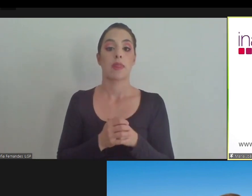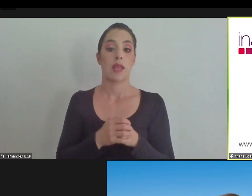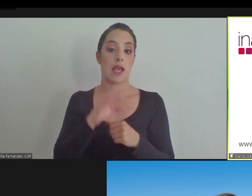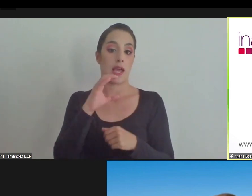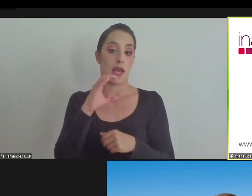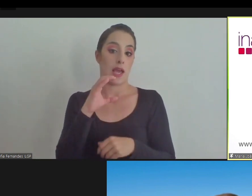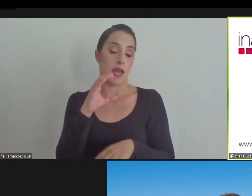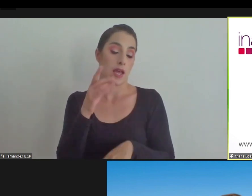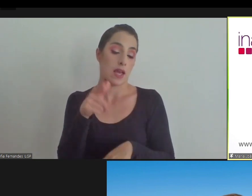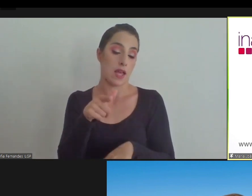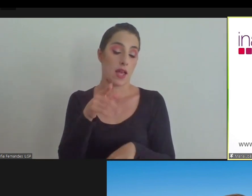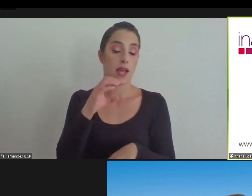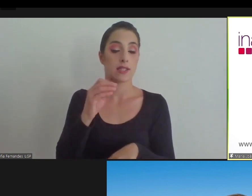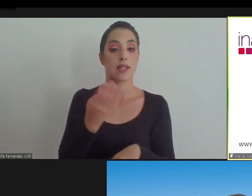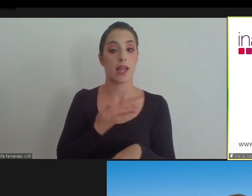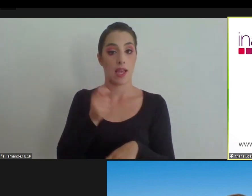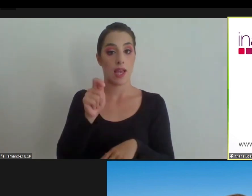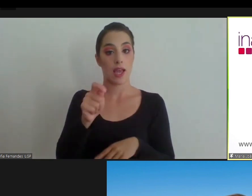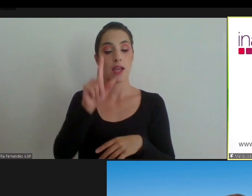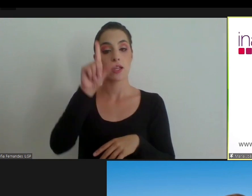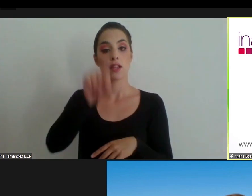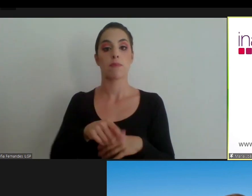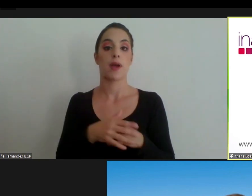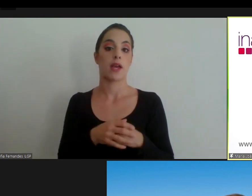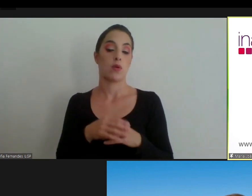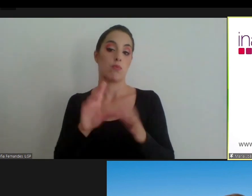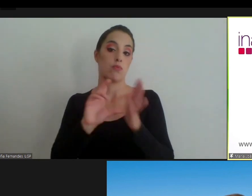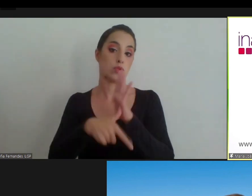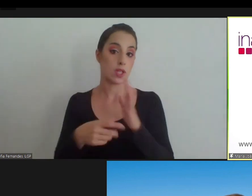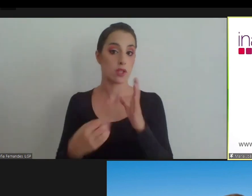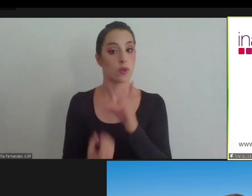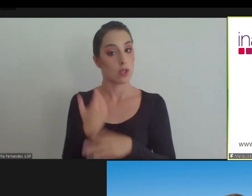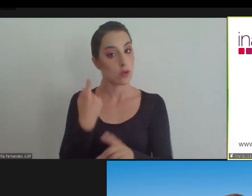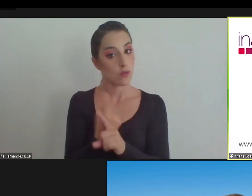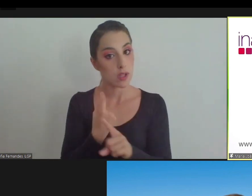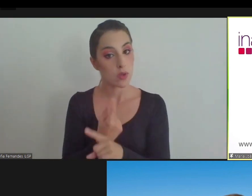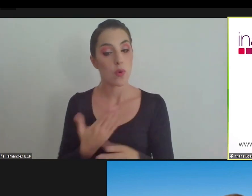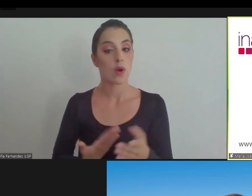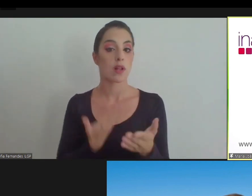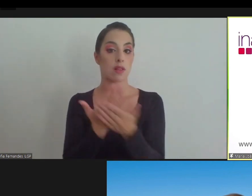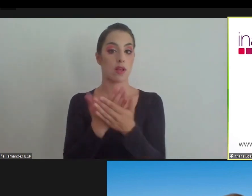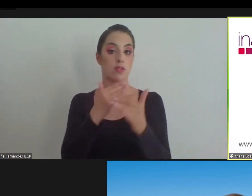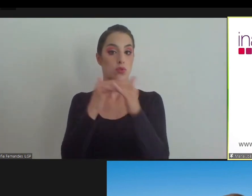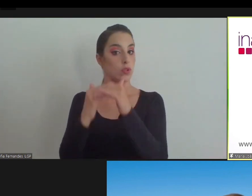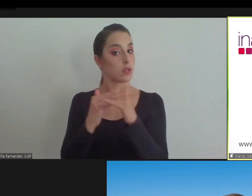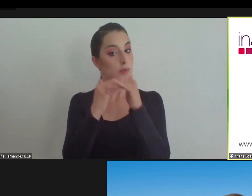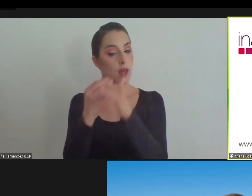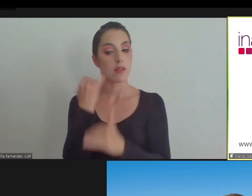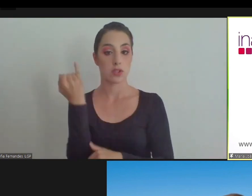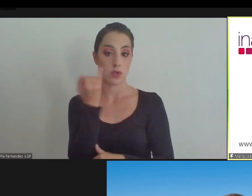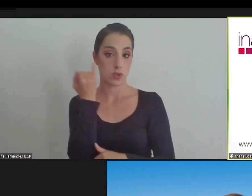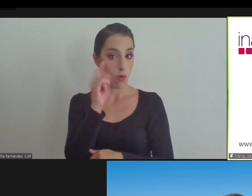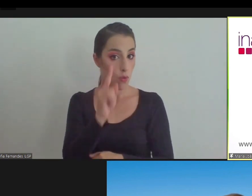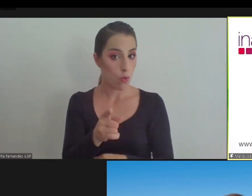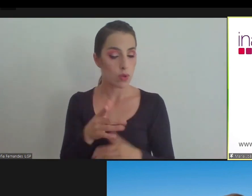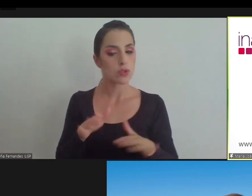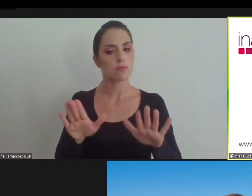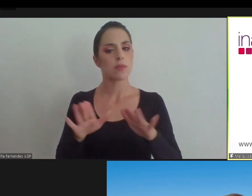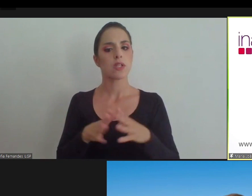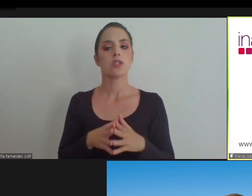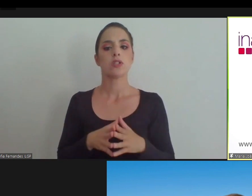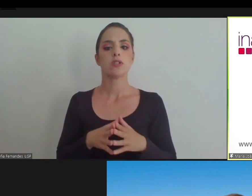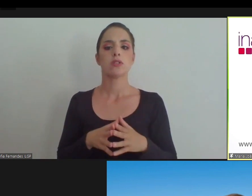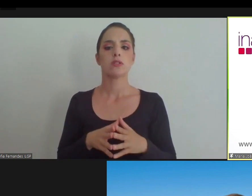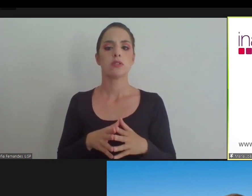projeto que foi inovador, que permitiu a sustentabilidade da própria instituição, mas